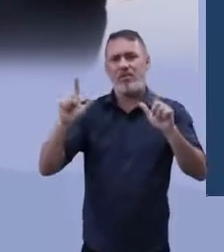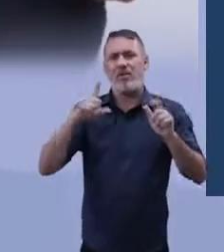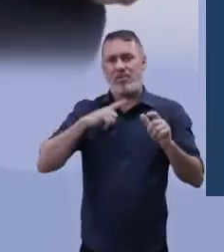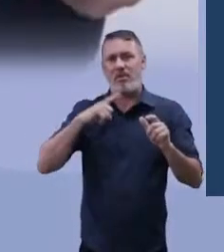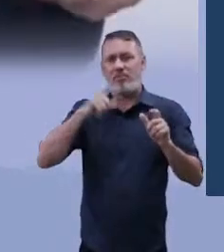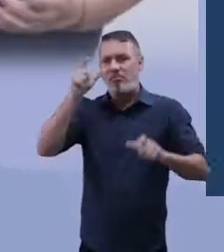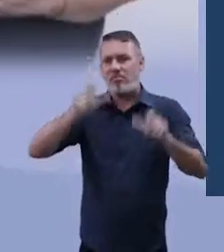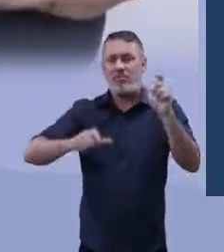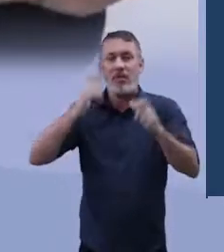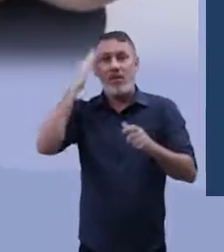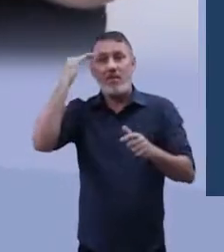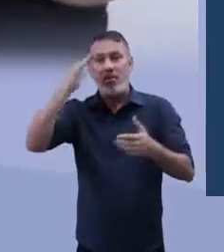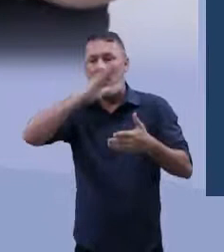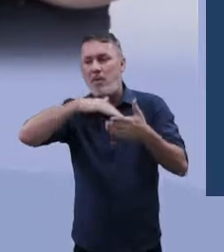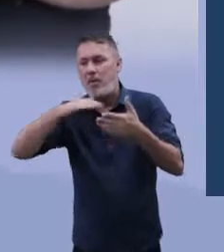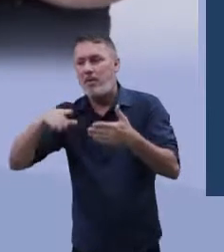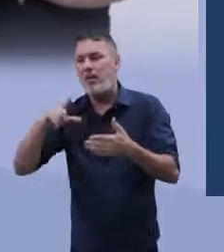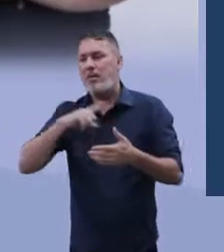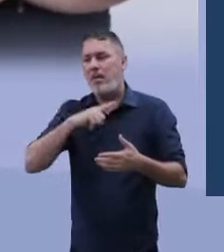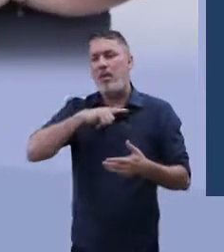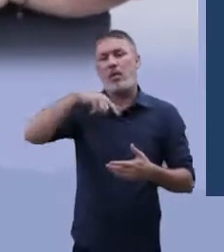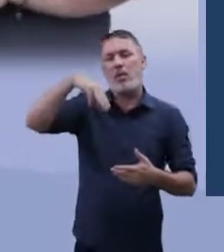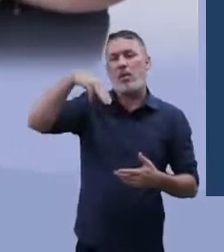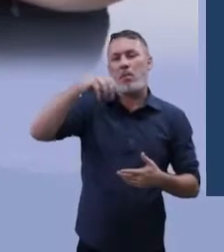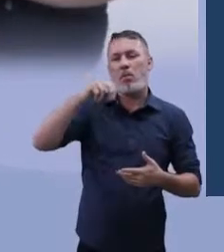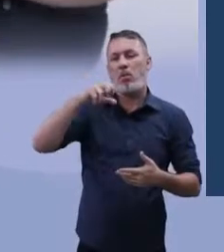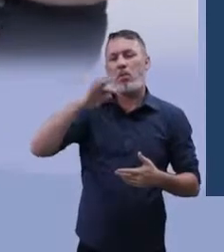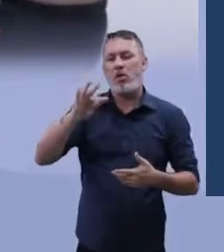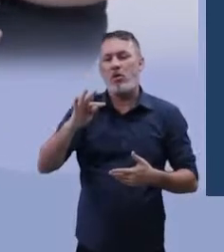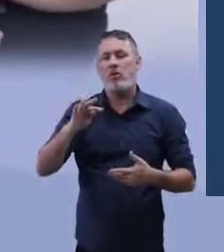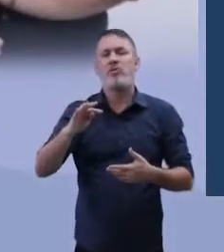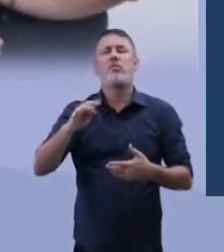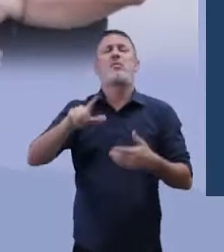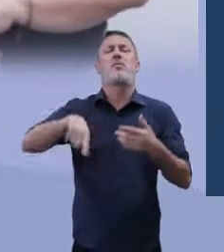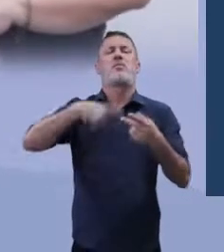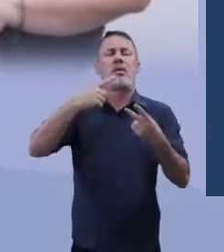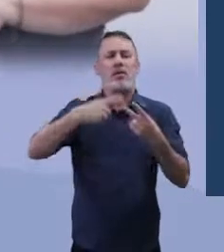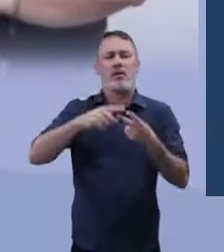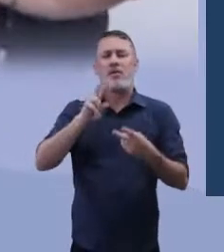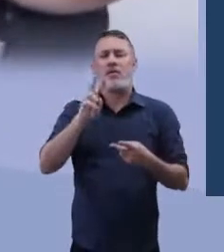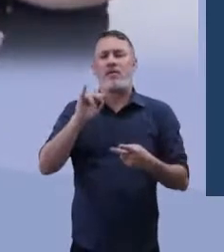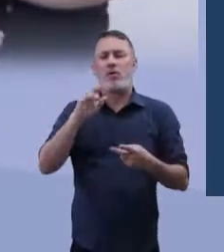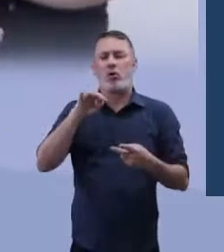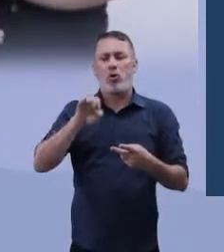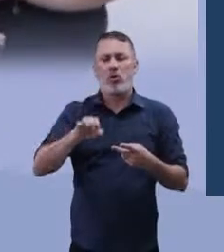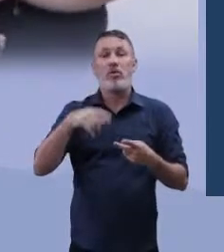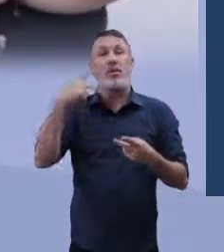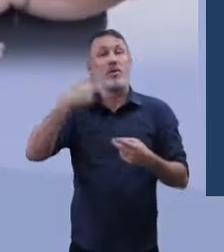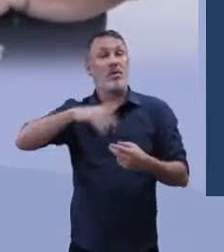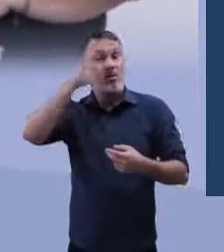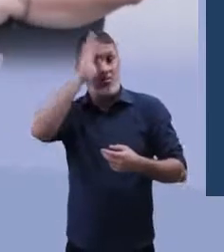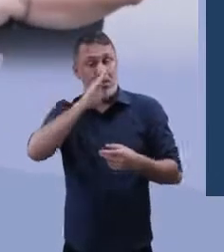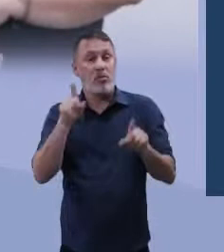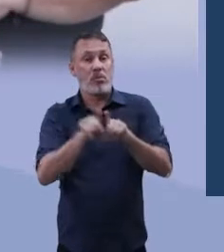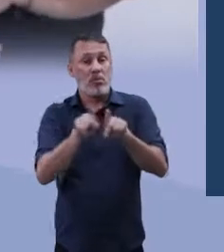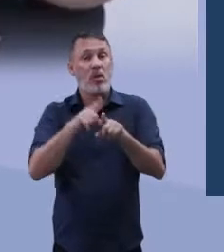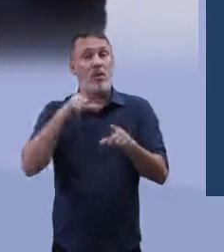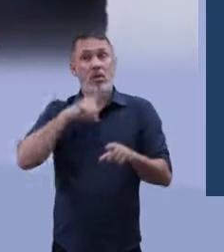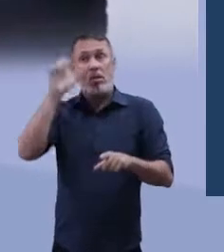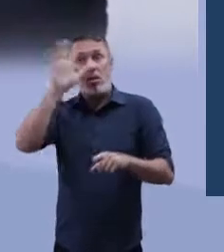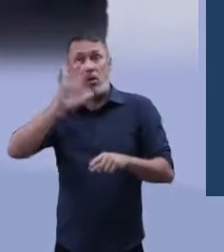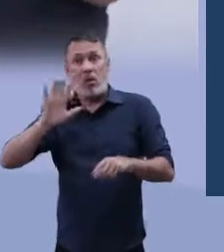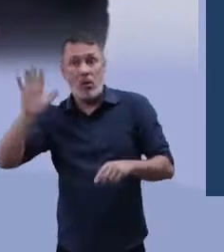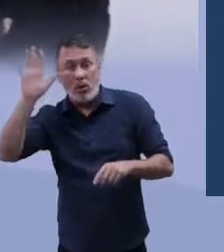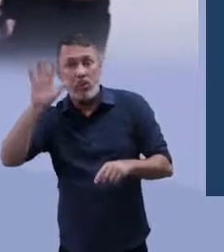temos também uma mulher nesse grupo, Berthe Morisot, e temos Eliseu Visconti, Almeida Júnior no Brasil, e